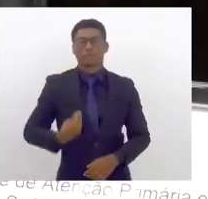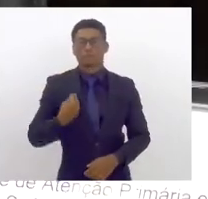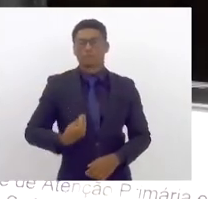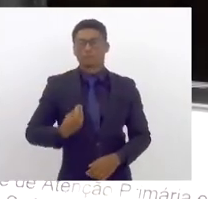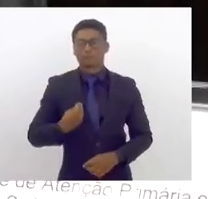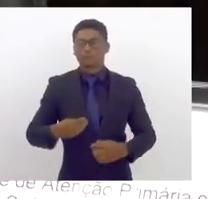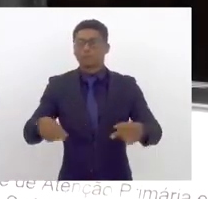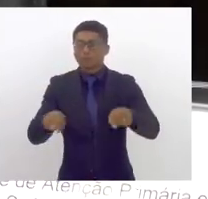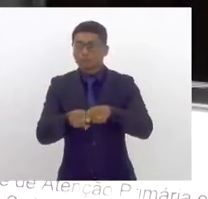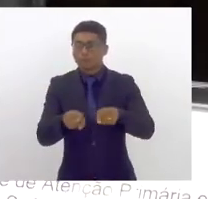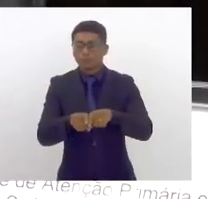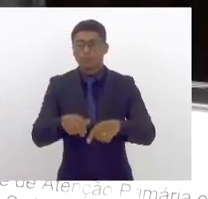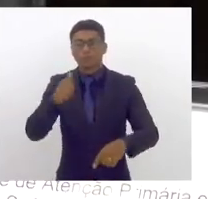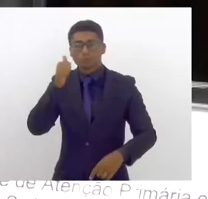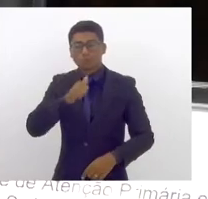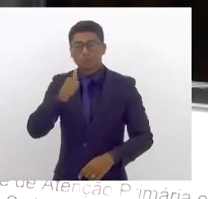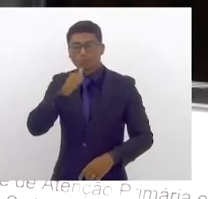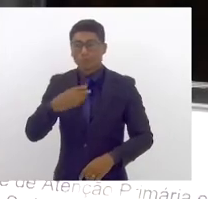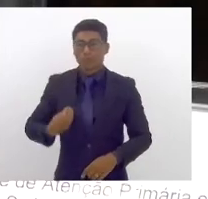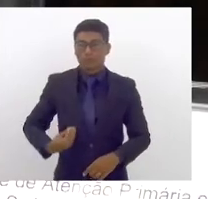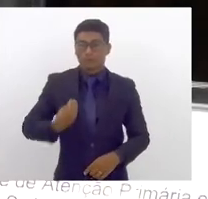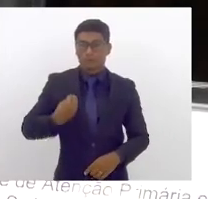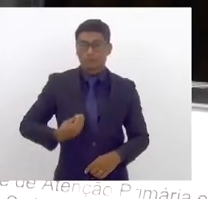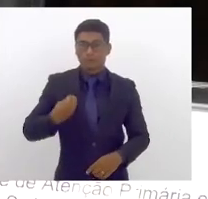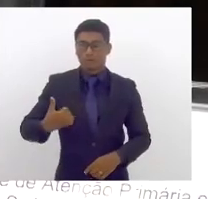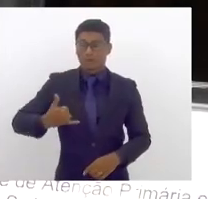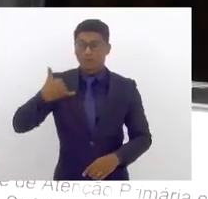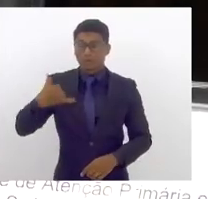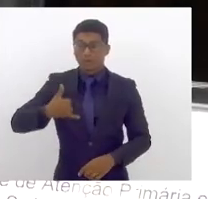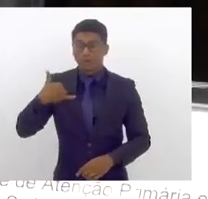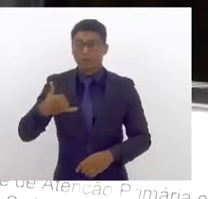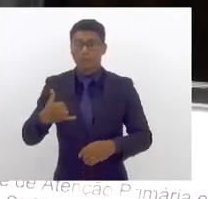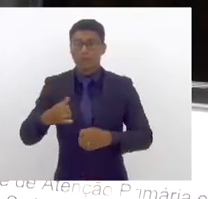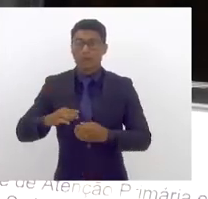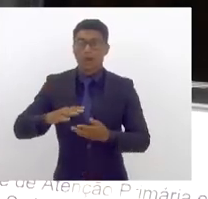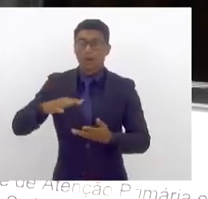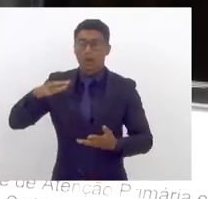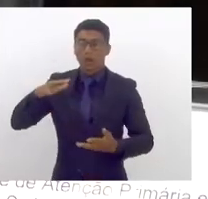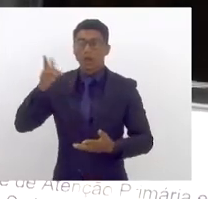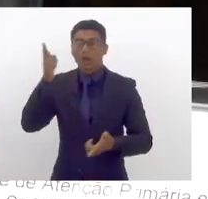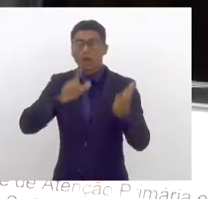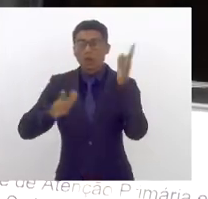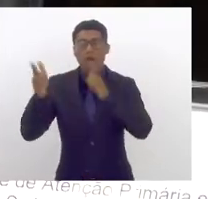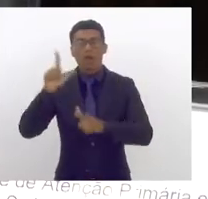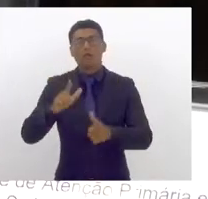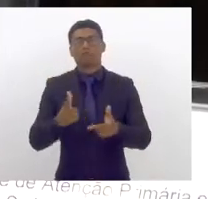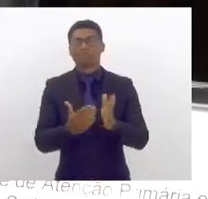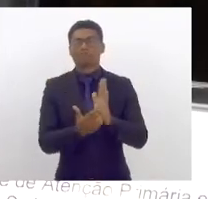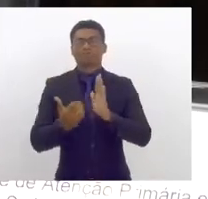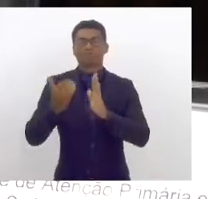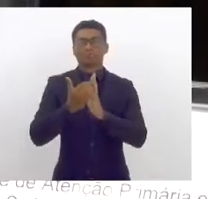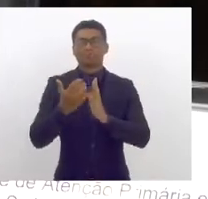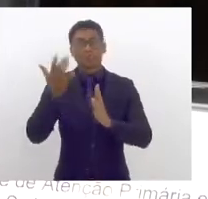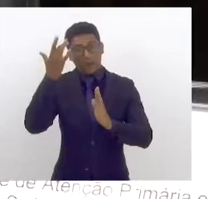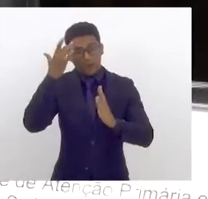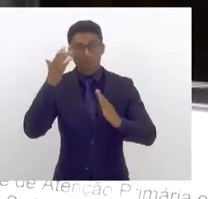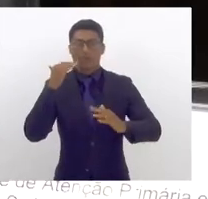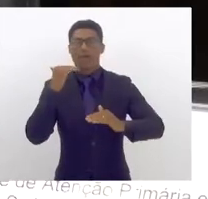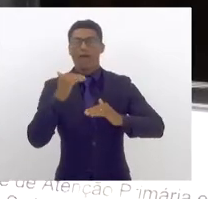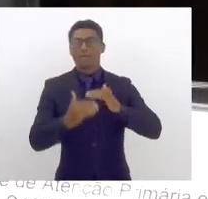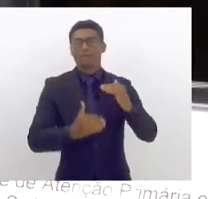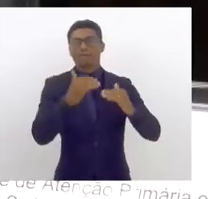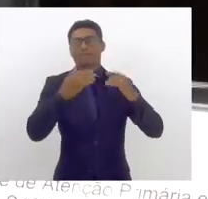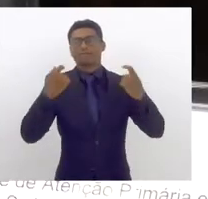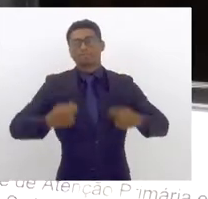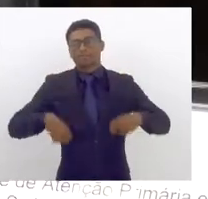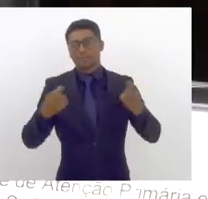da expectativa de vida das mulheres especificamente e o qual nós precisamos avançar acho que o SUS e